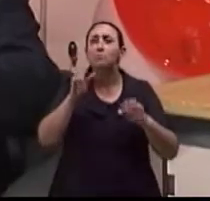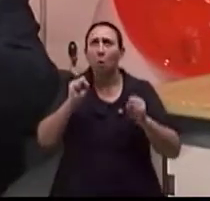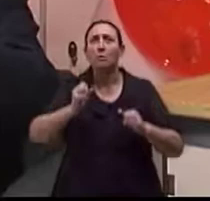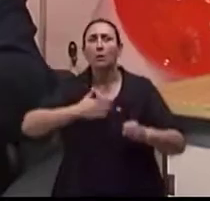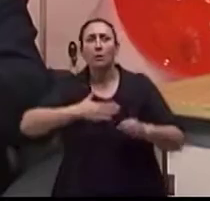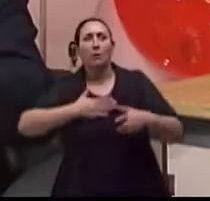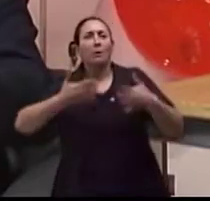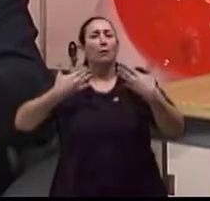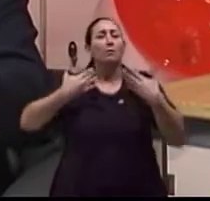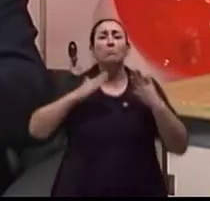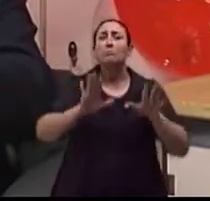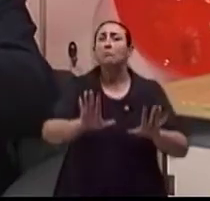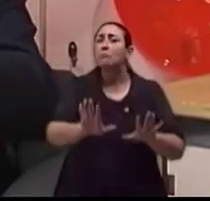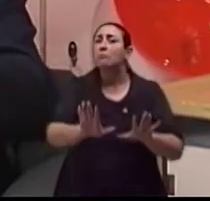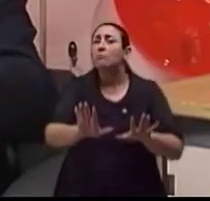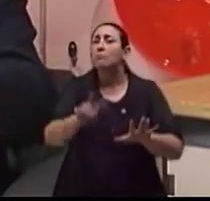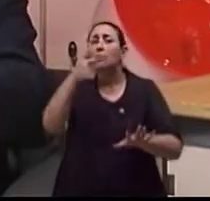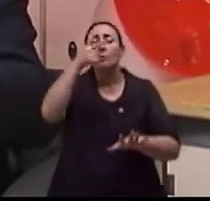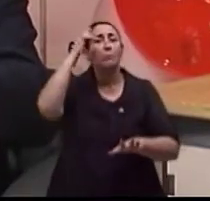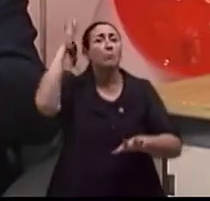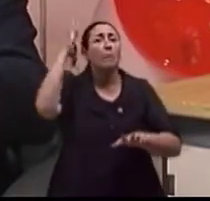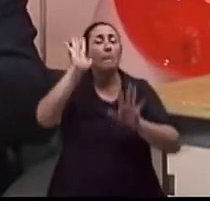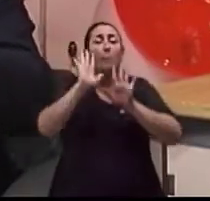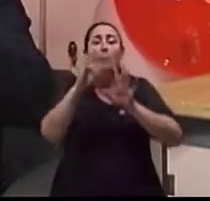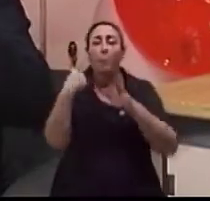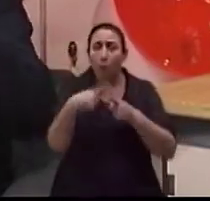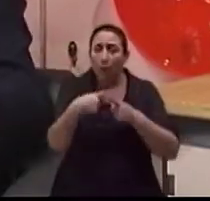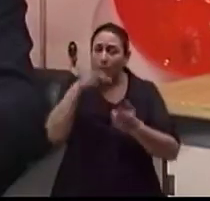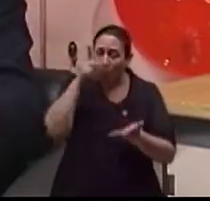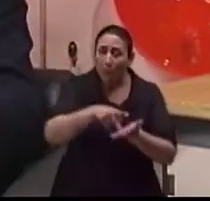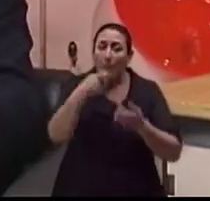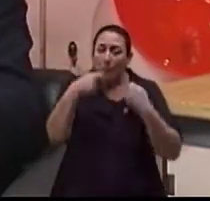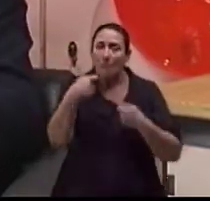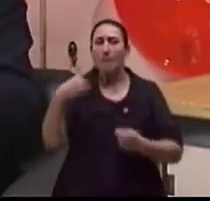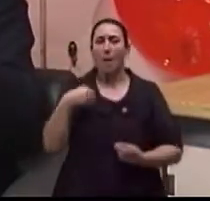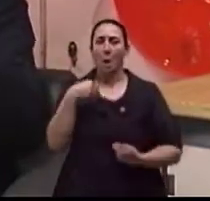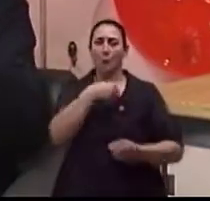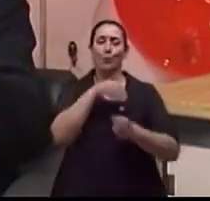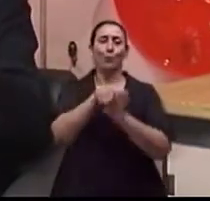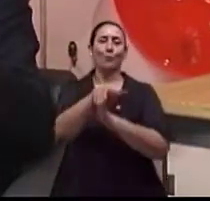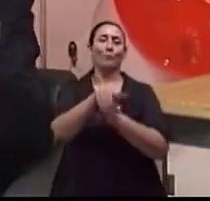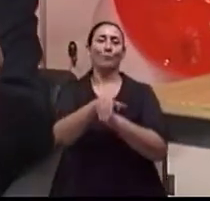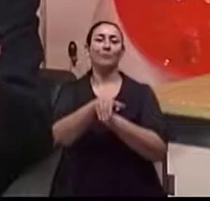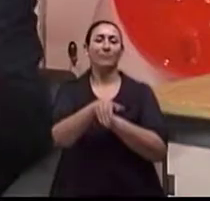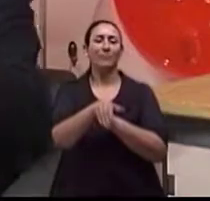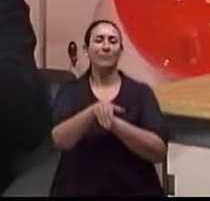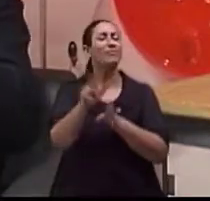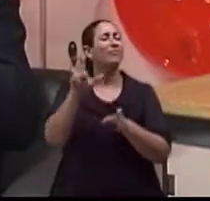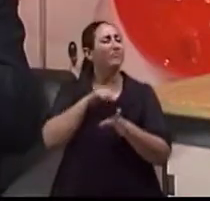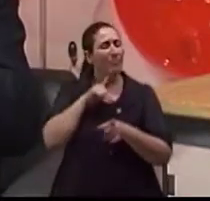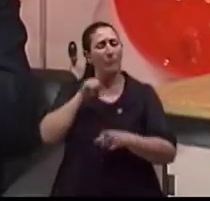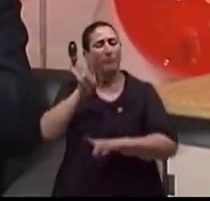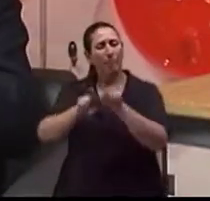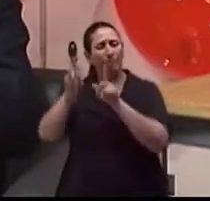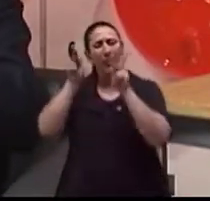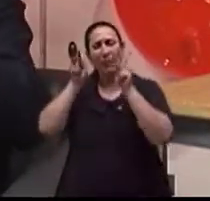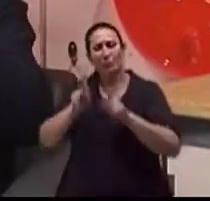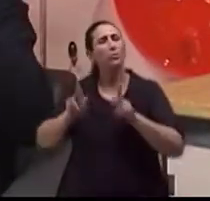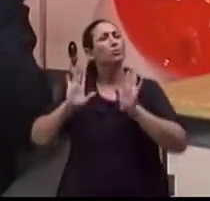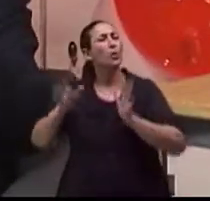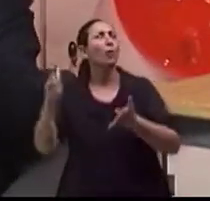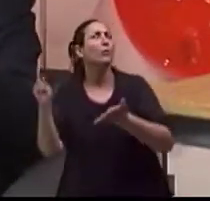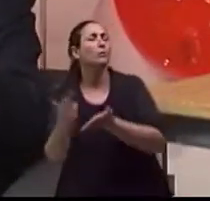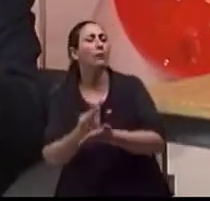então essas medicações elas são livres para quase todas as pessoas têm um pequeno grupo que já teve